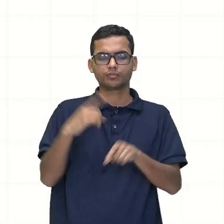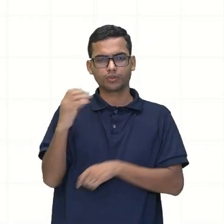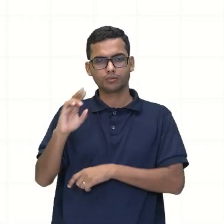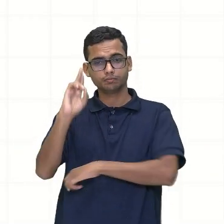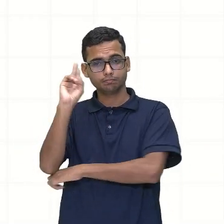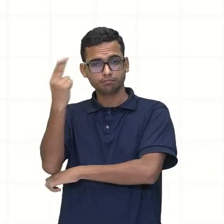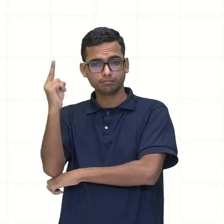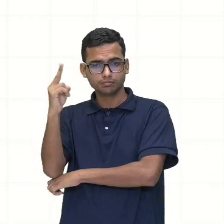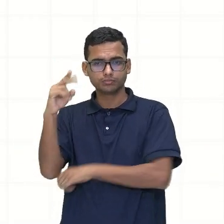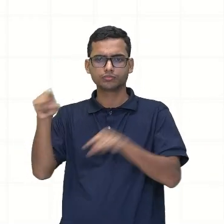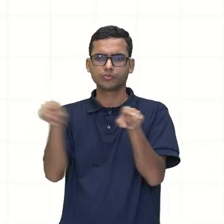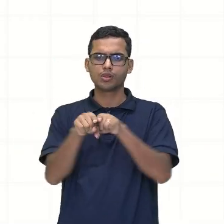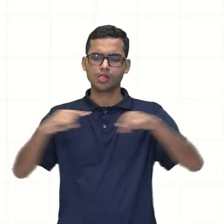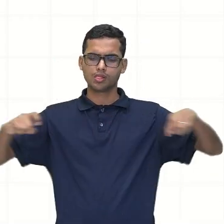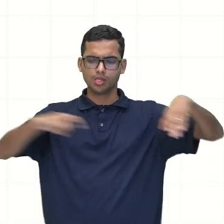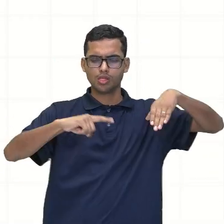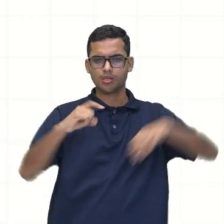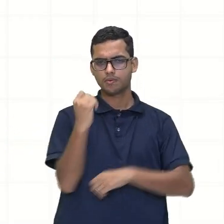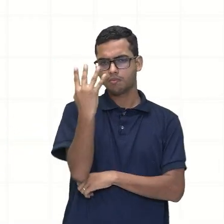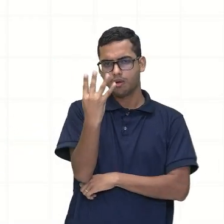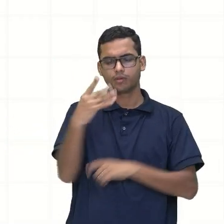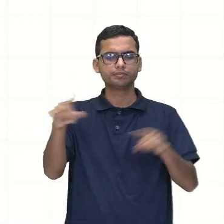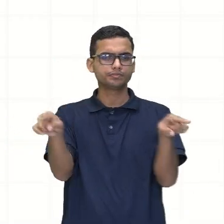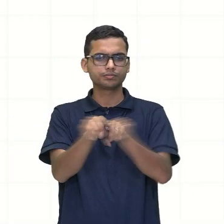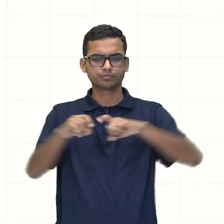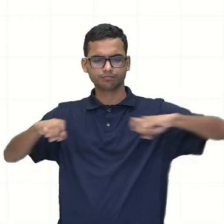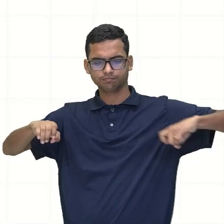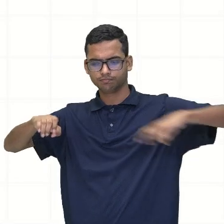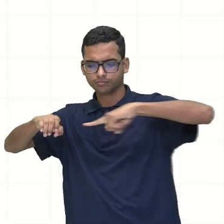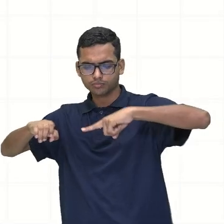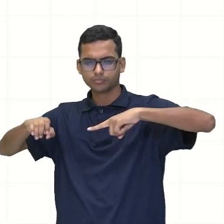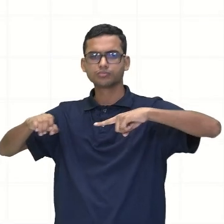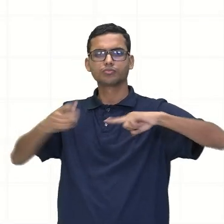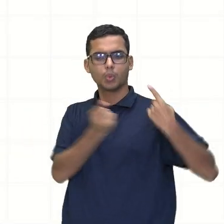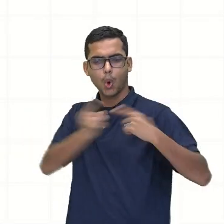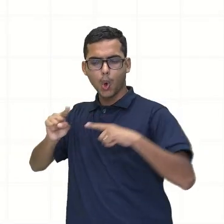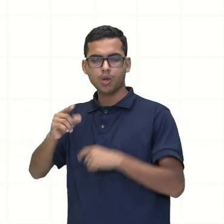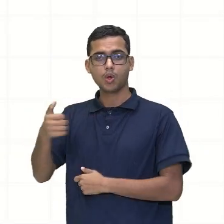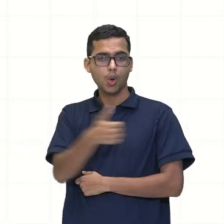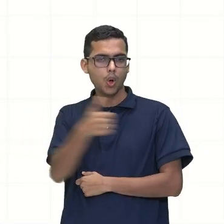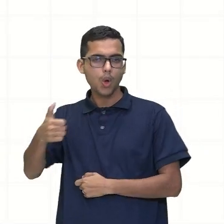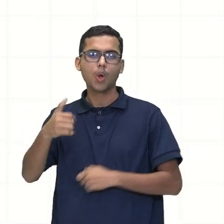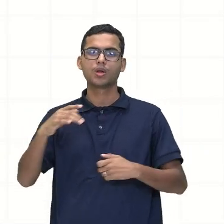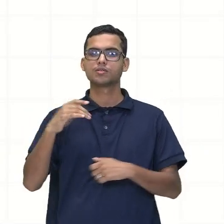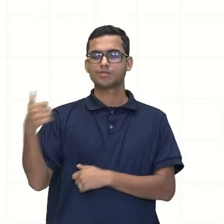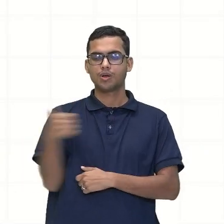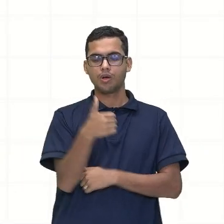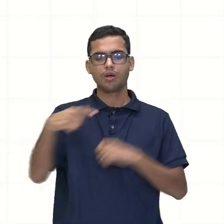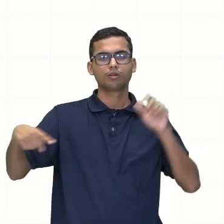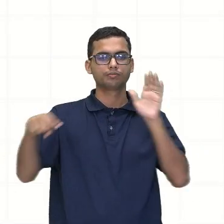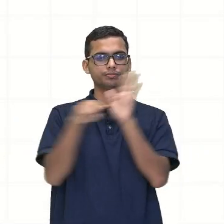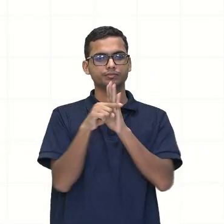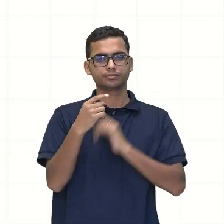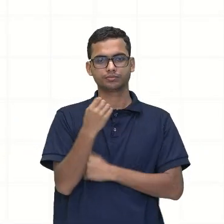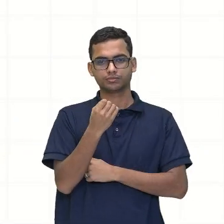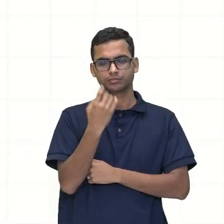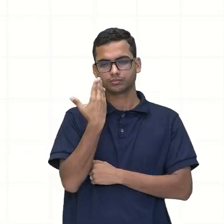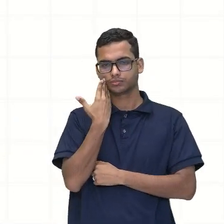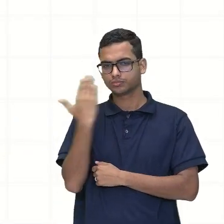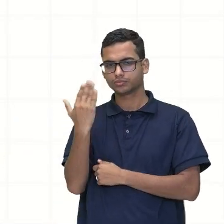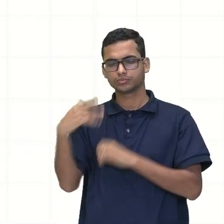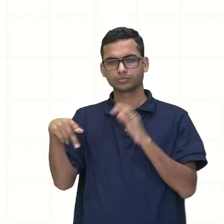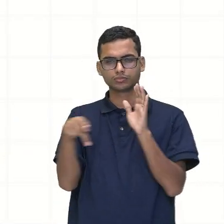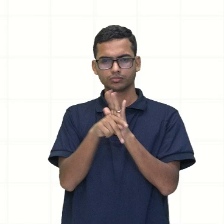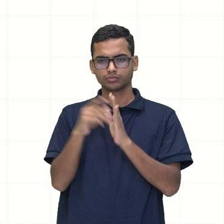sofreu 11. Então, ele mais sofreu gol do que fez. Então, meu saldo é negativo.